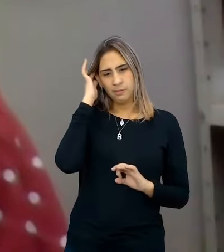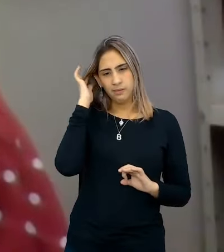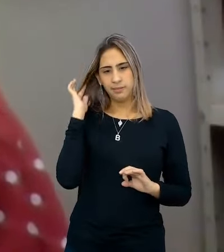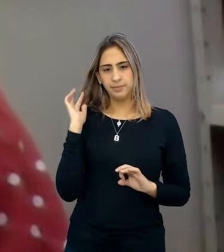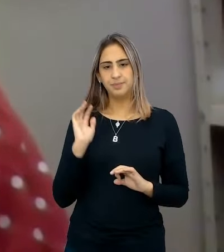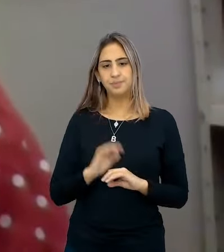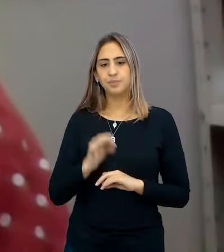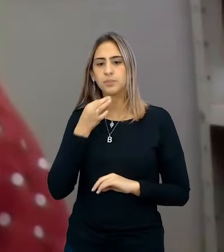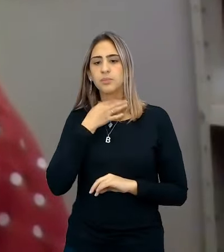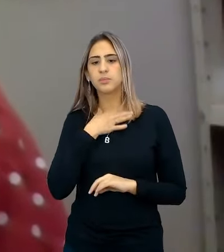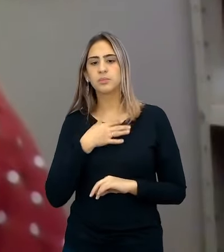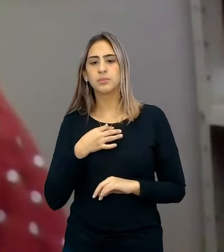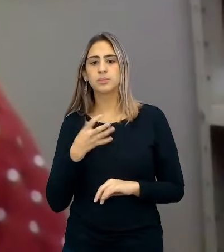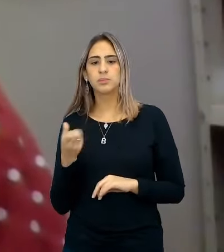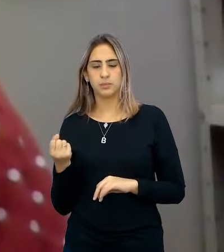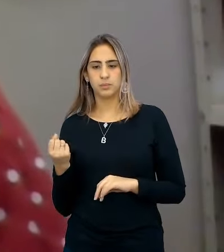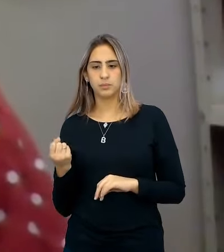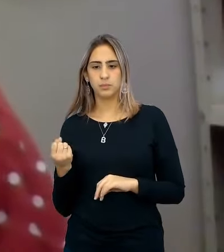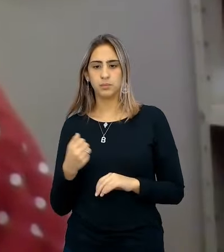branco.